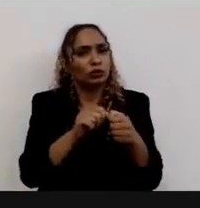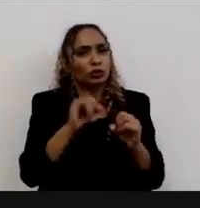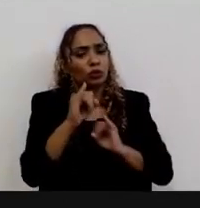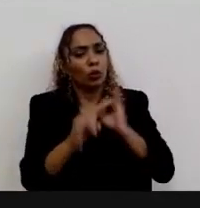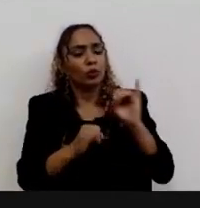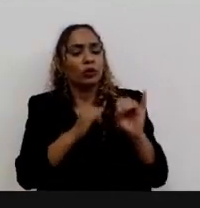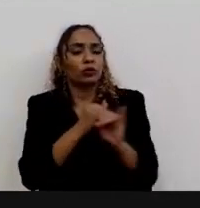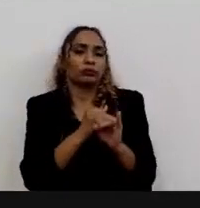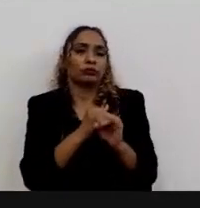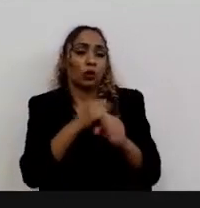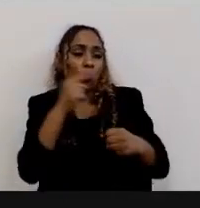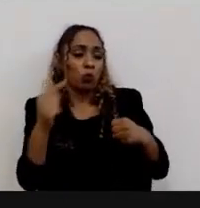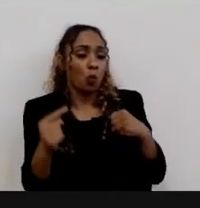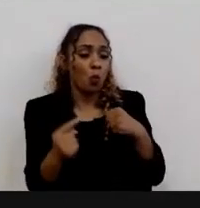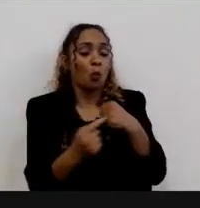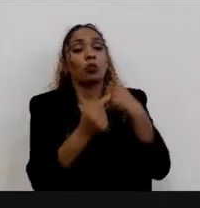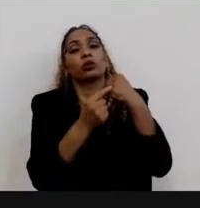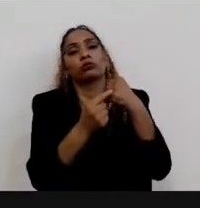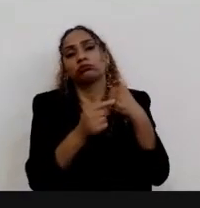de um botão.